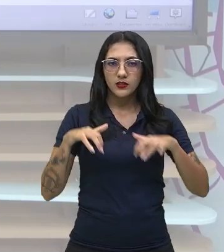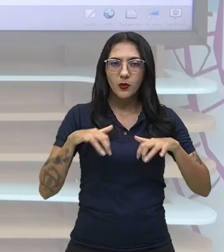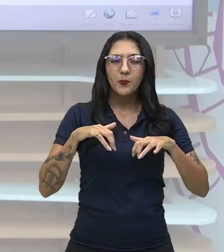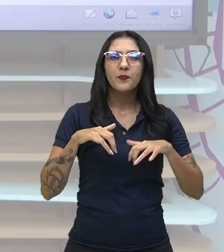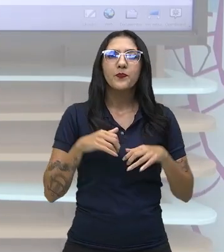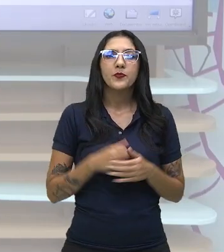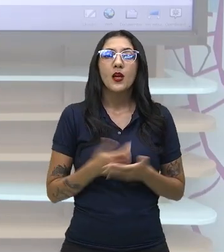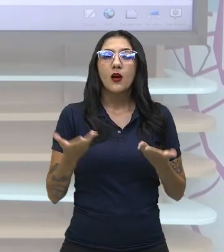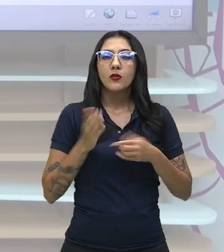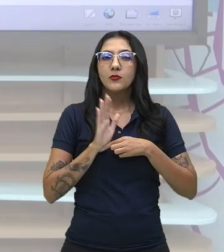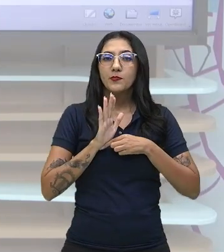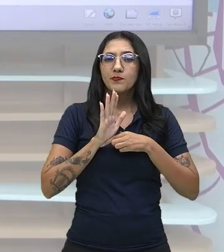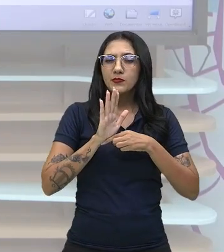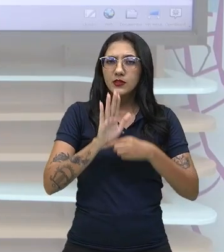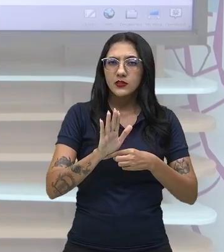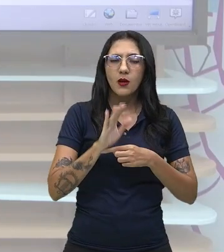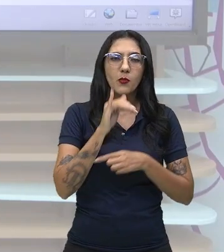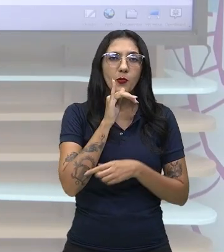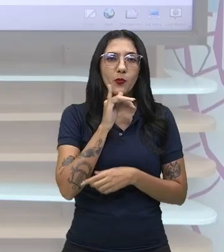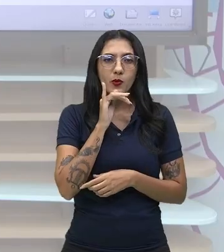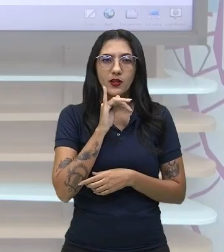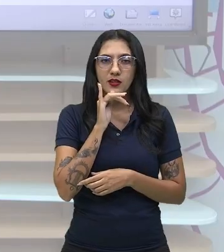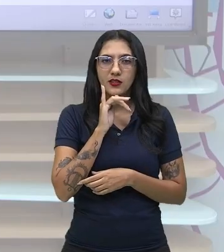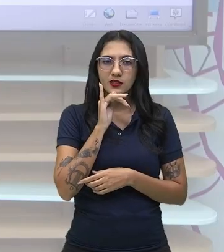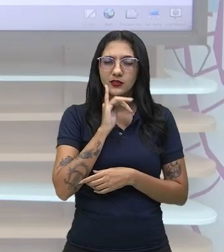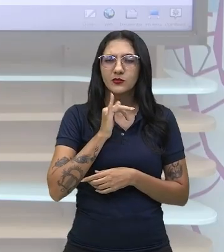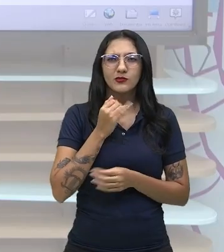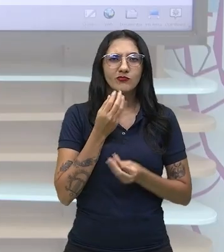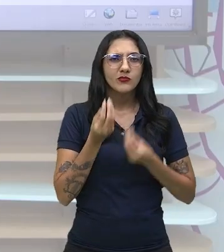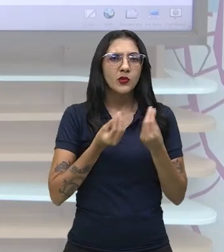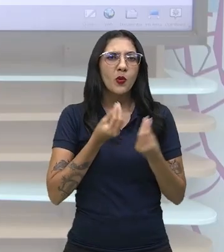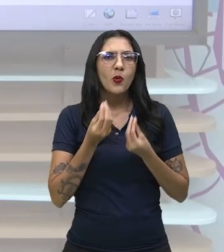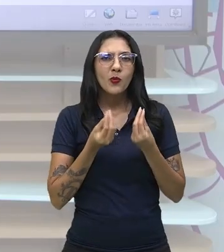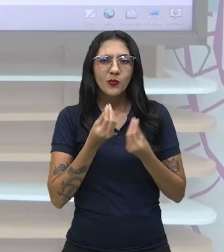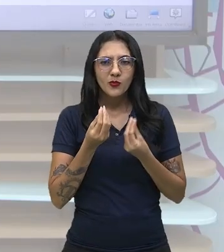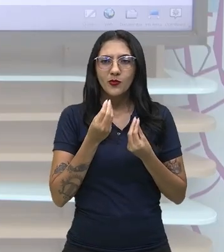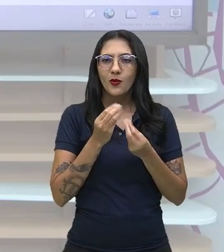colocar um exemplo, vou pontuar um exemplo para vocês, né? Como é que é feita